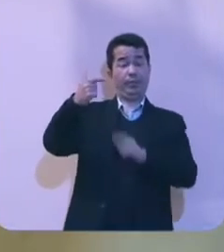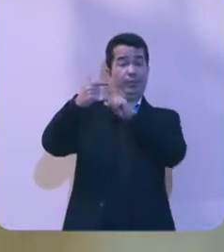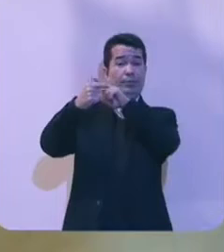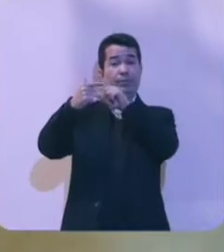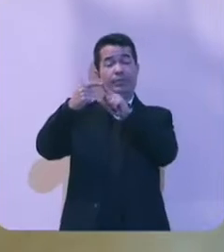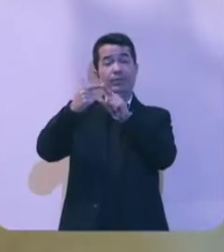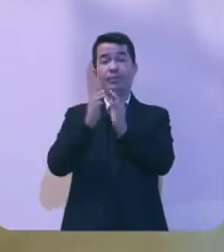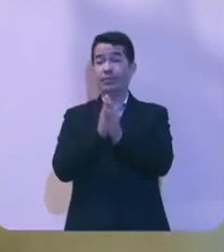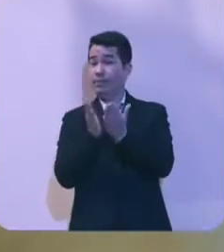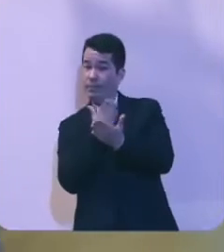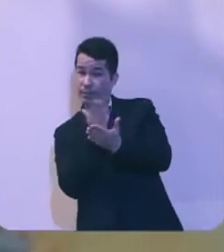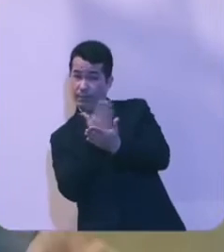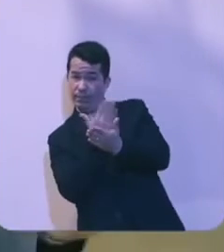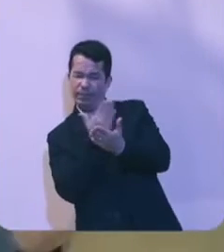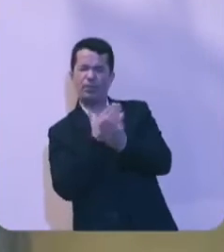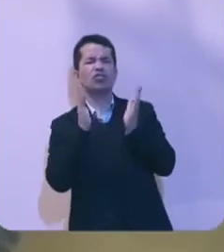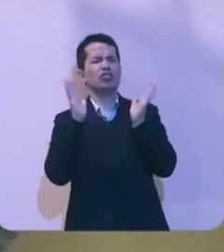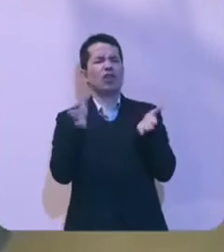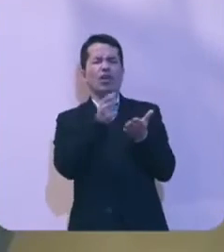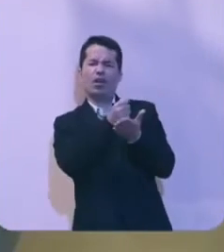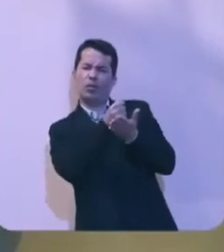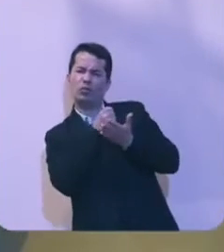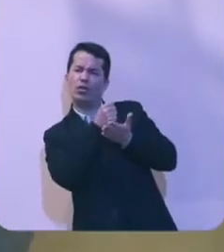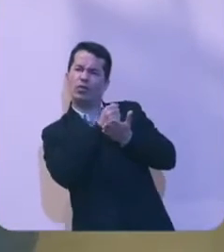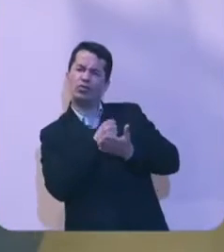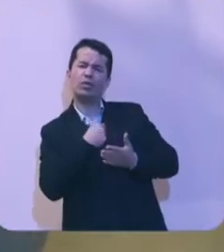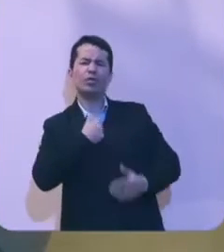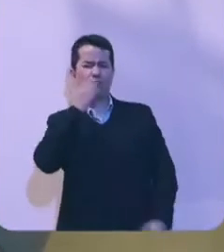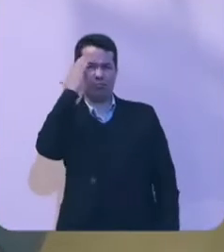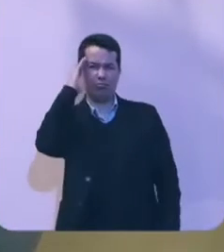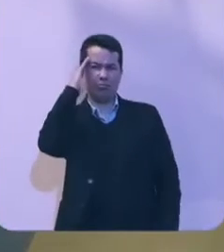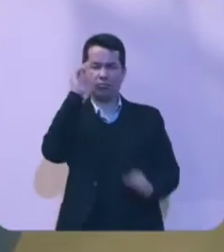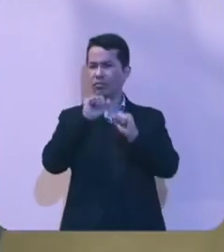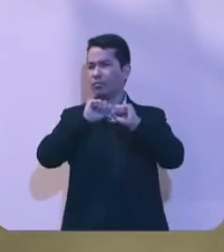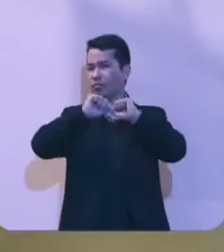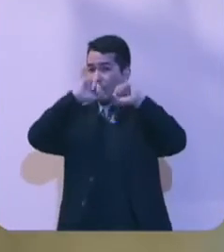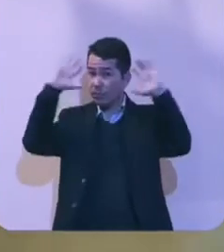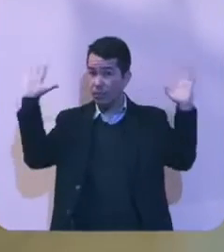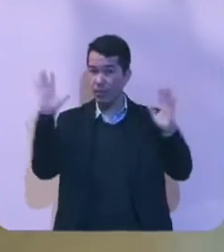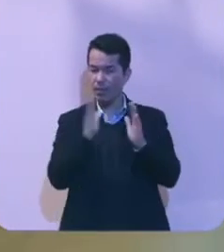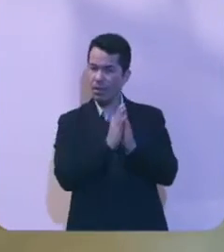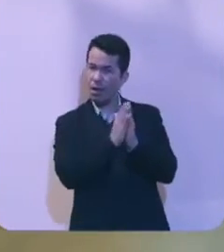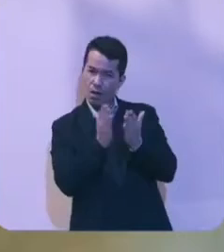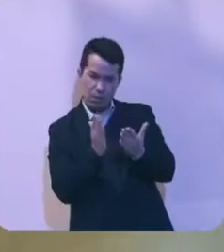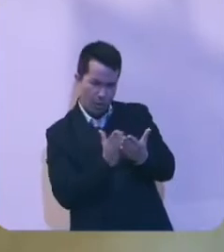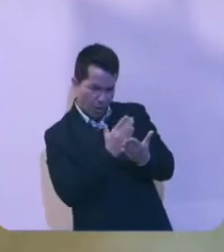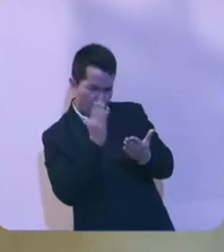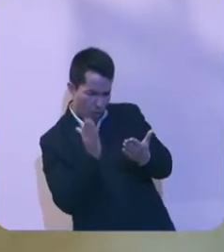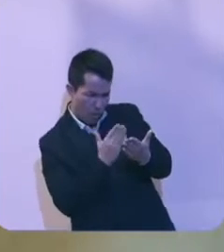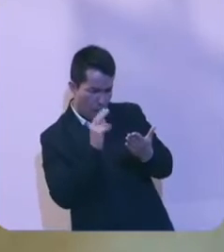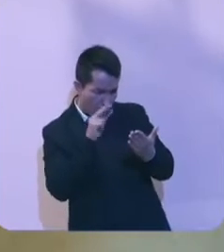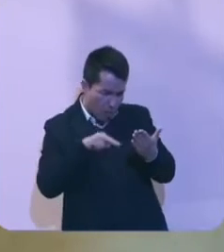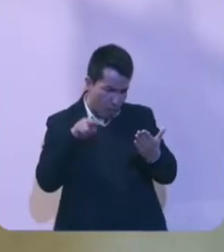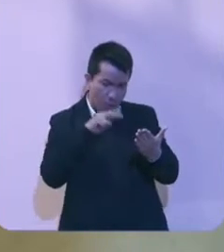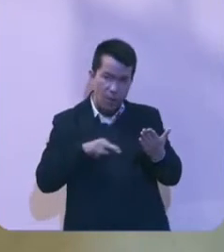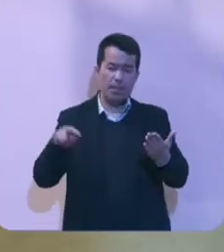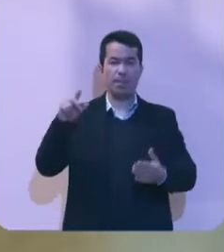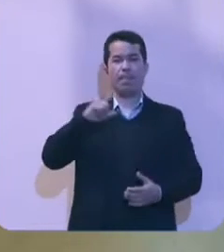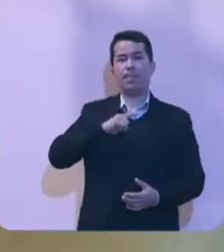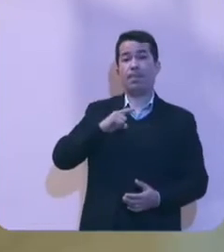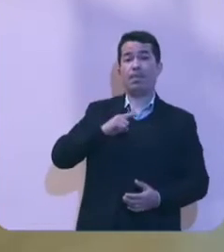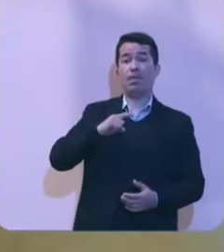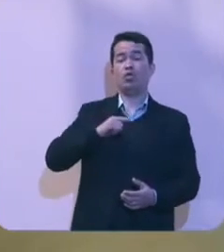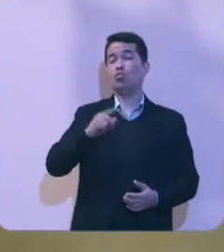me ajudaram a entender, que li há muitos anos, que me ajudaram a entender o poder libertador do louvor,